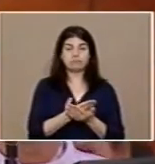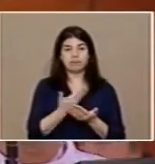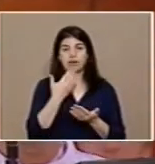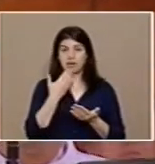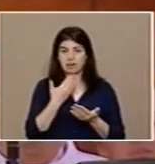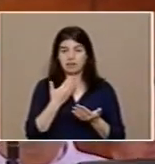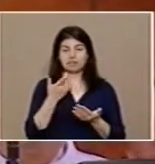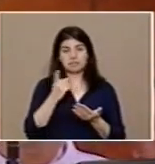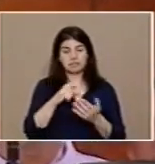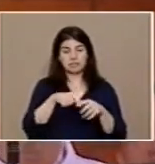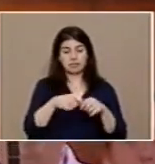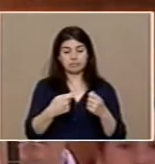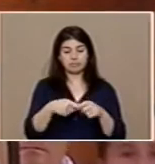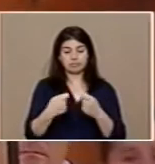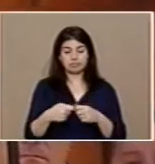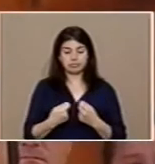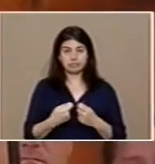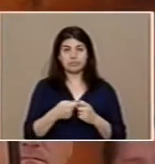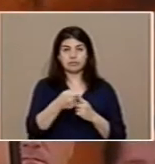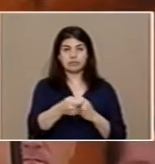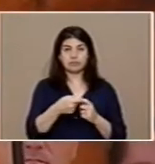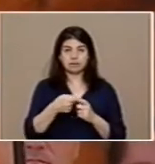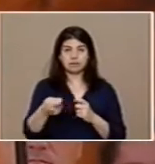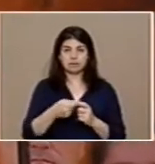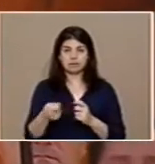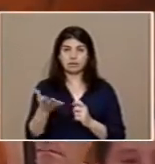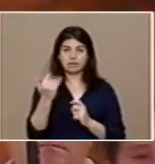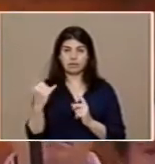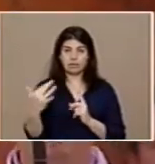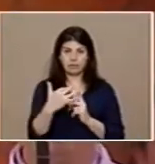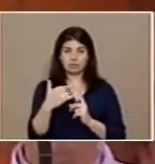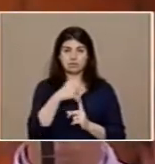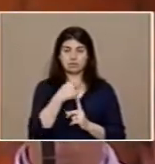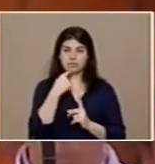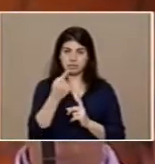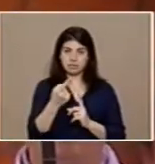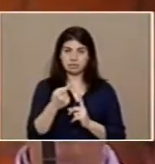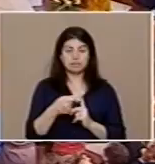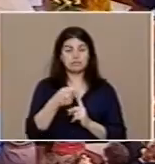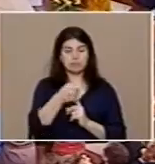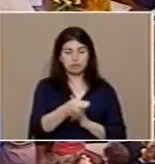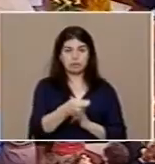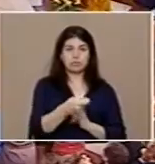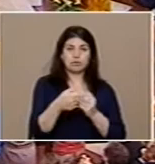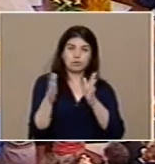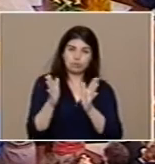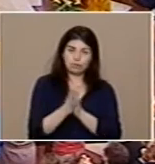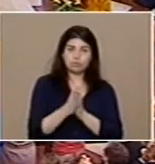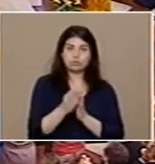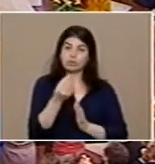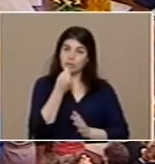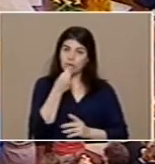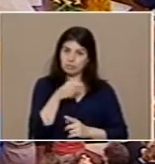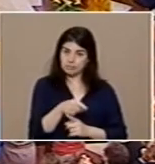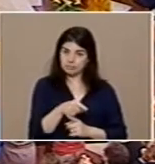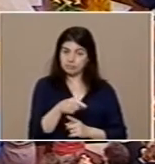partiu-os e deu-os aos seus discípulos dizendo tomai todos e comei